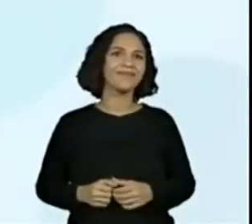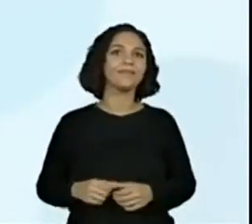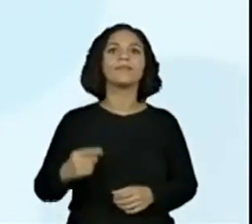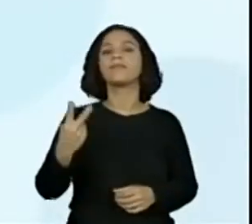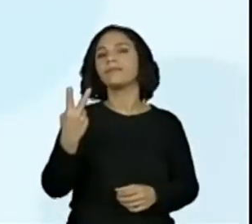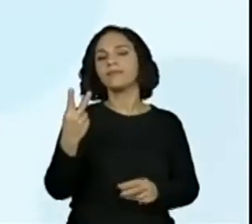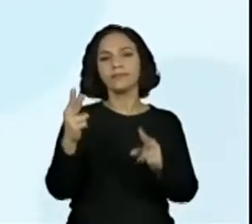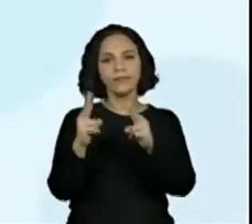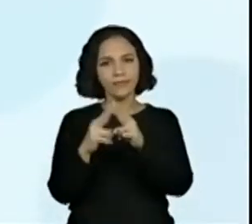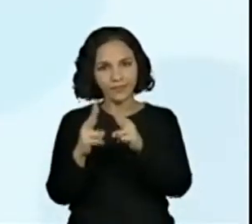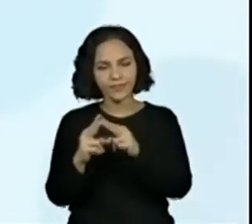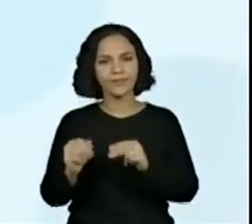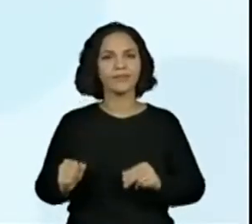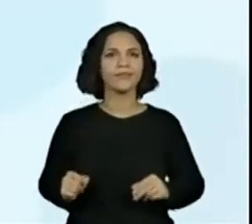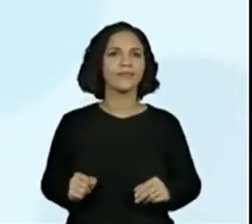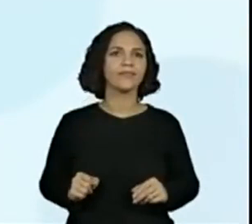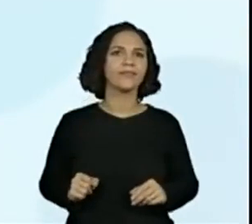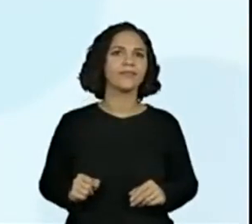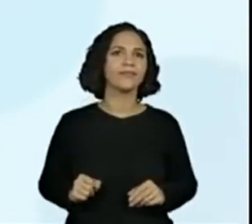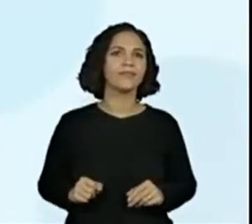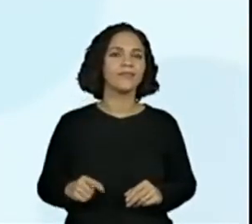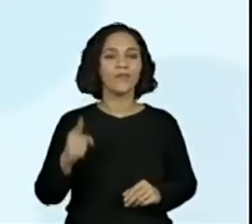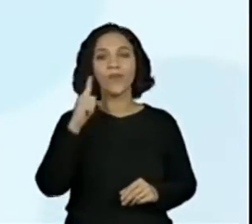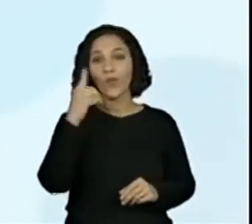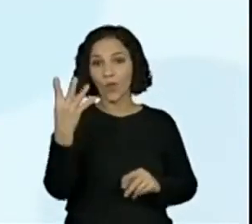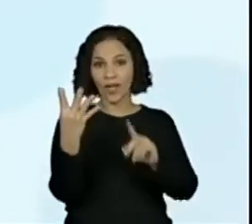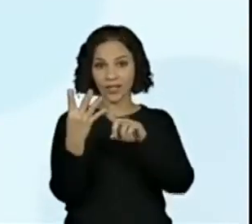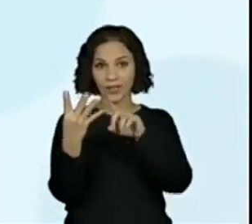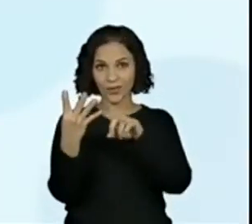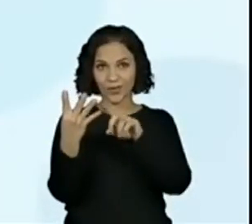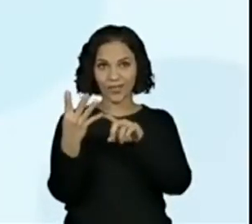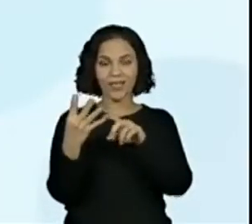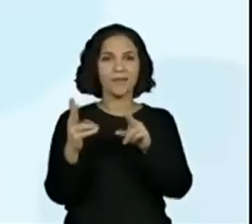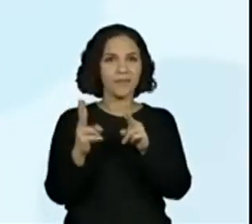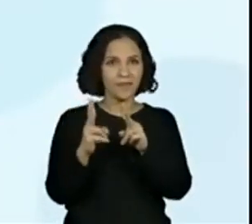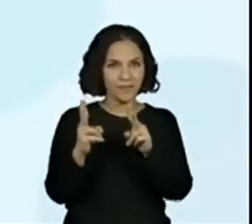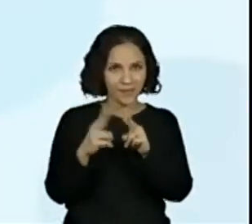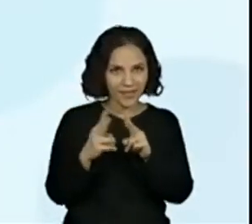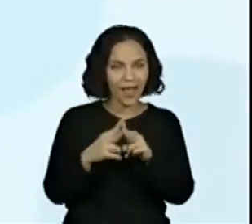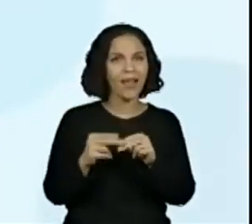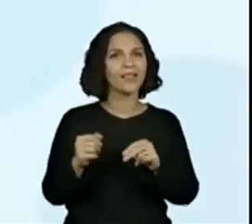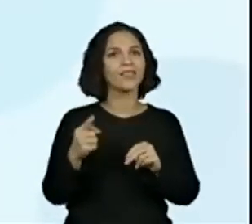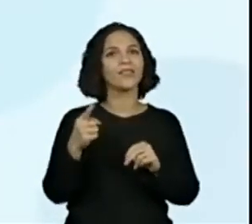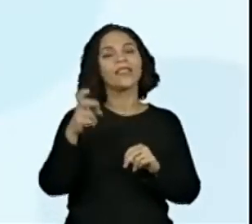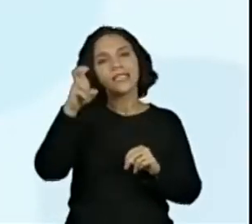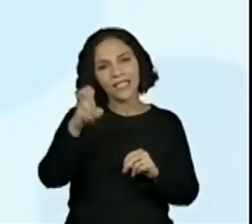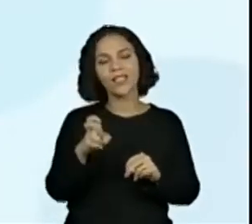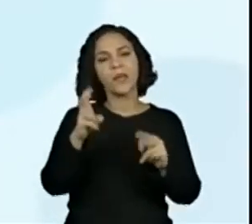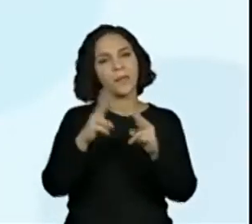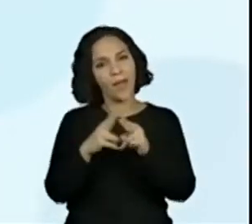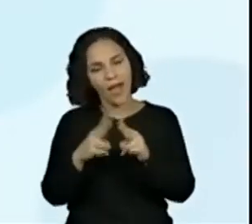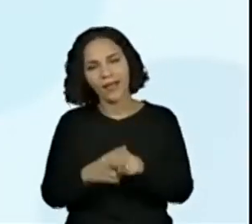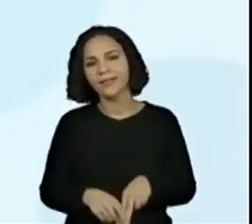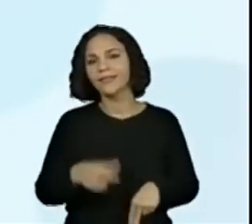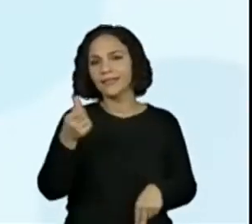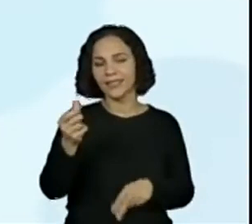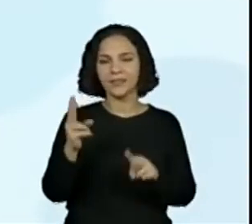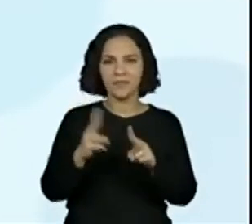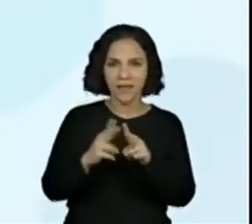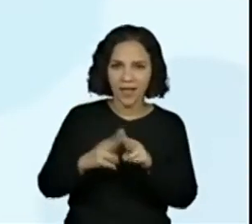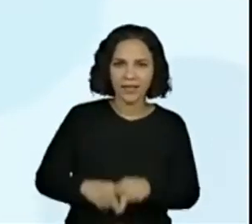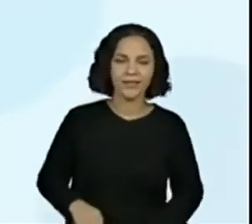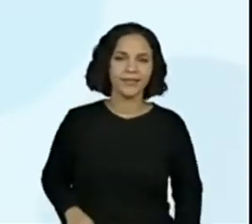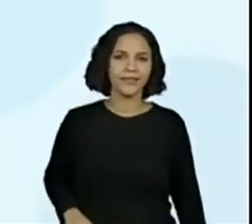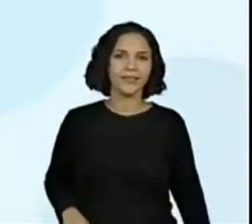dois é assim que a gente vê se a galera tô marcando gosta não gosta de mim tá aí só